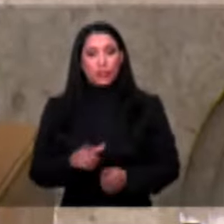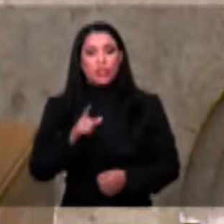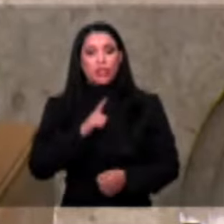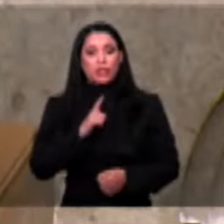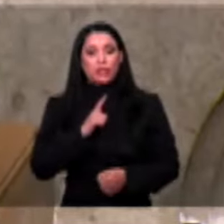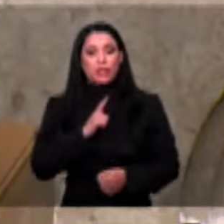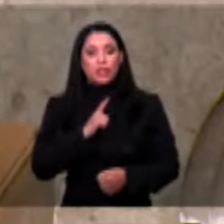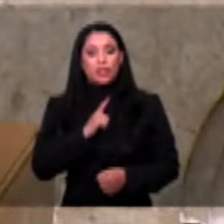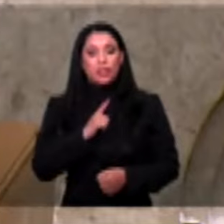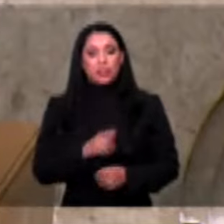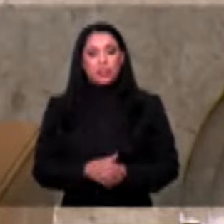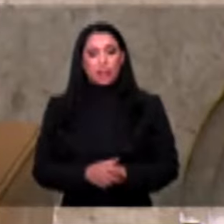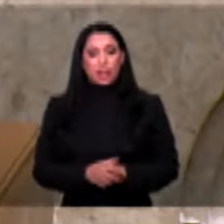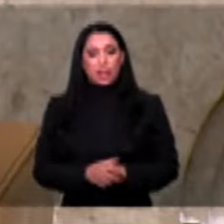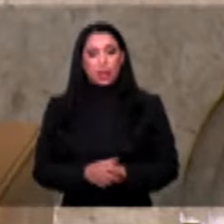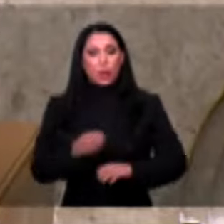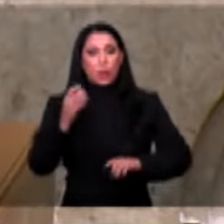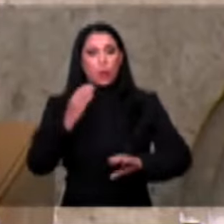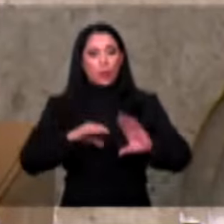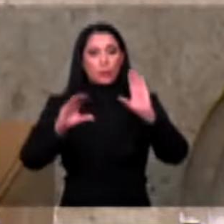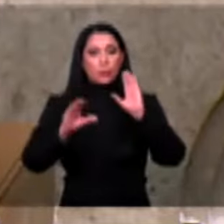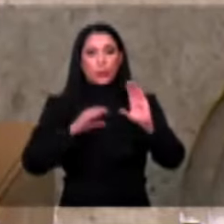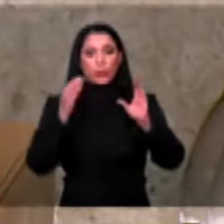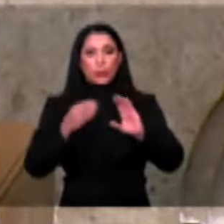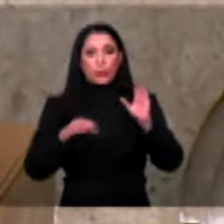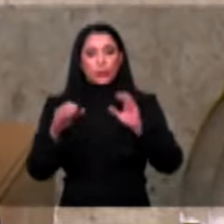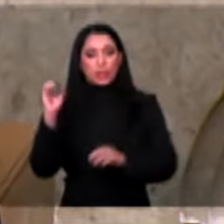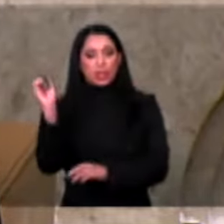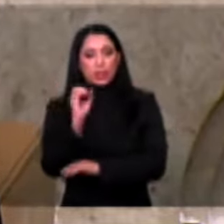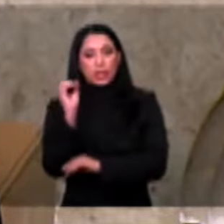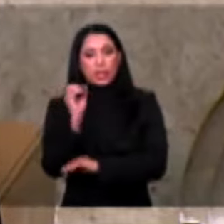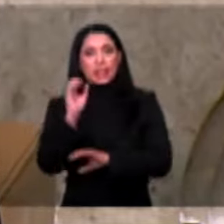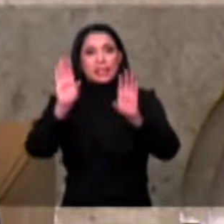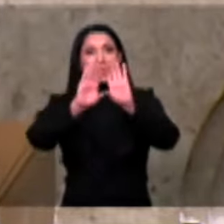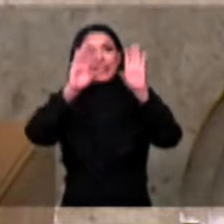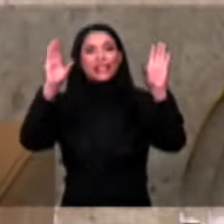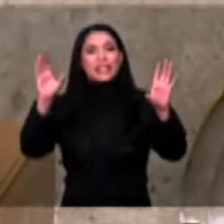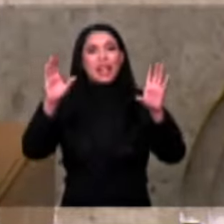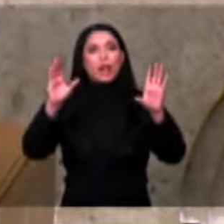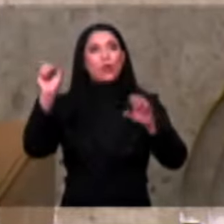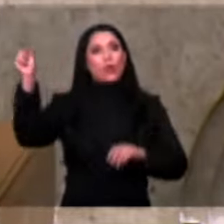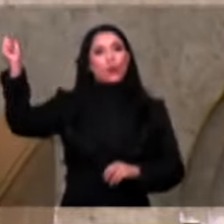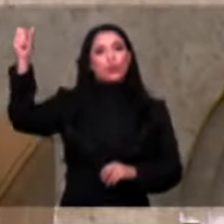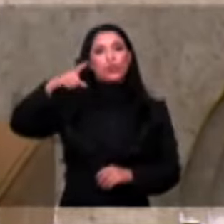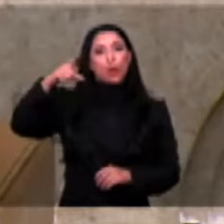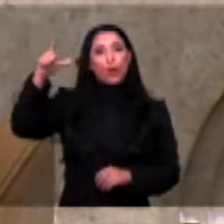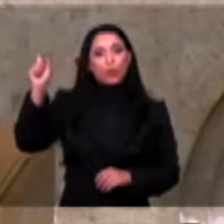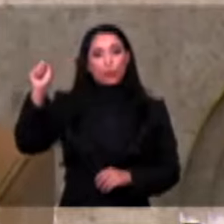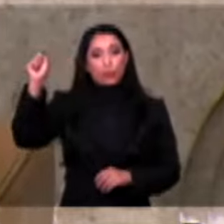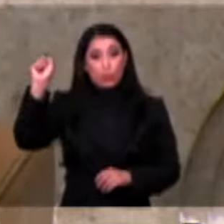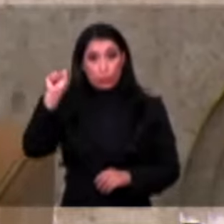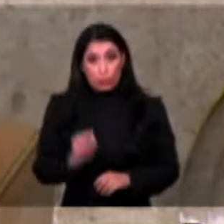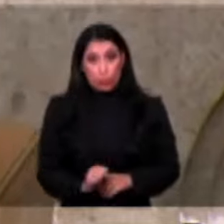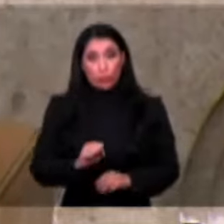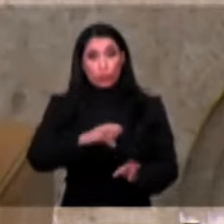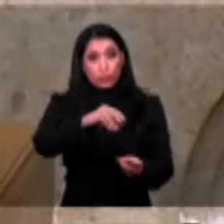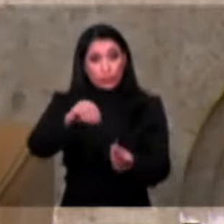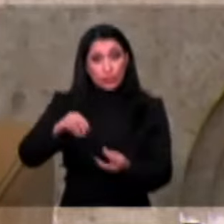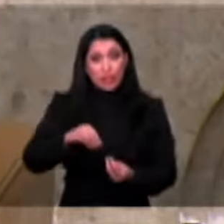clássico do nativismo gaúcho, Céu, Sol, Sul, Terra e Cor. Cumprida a